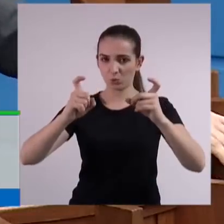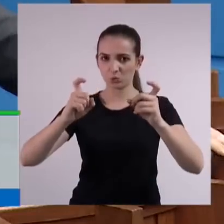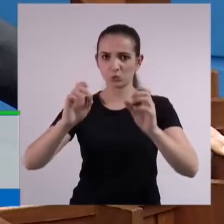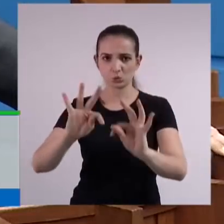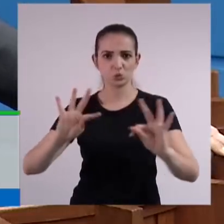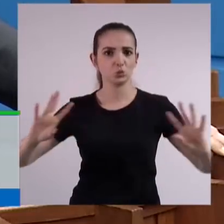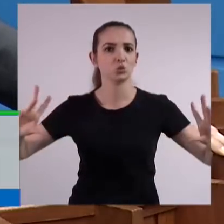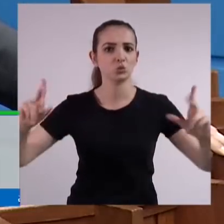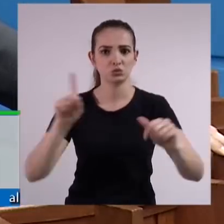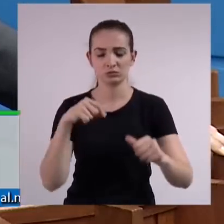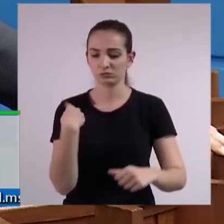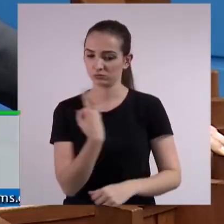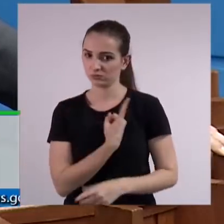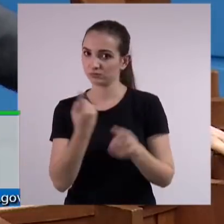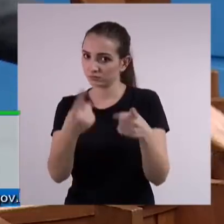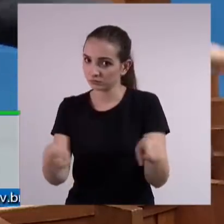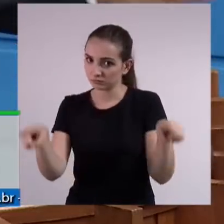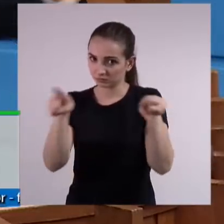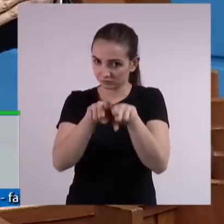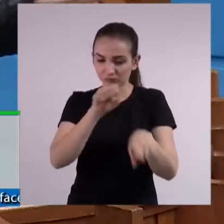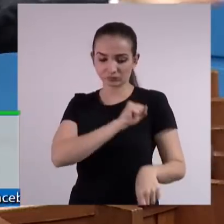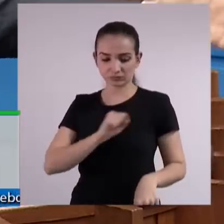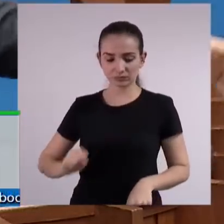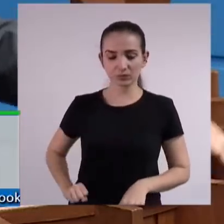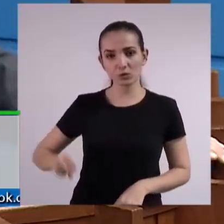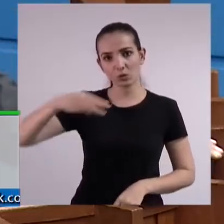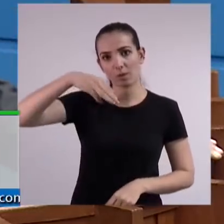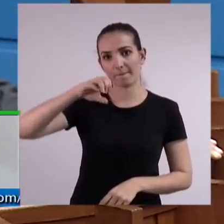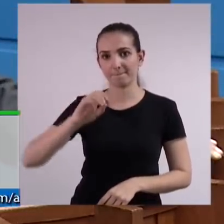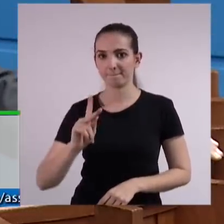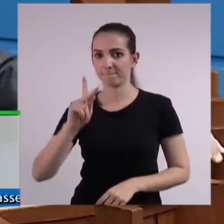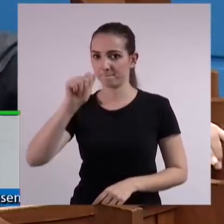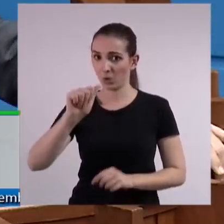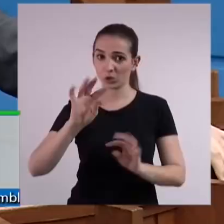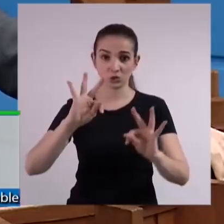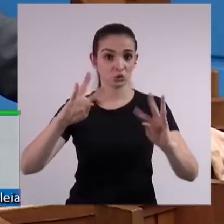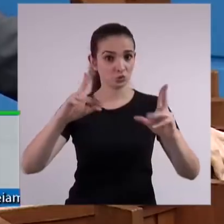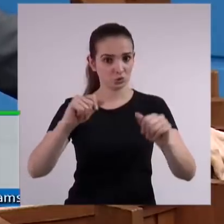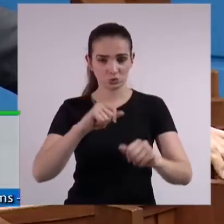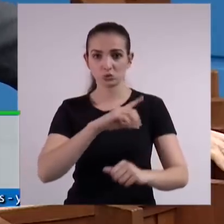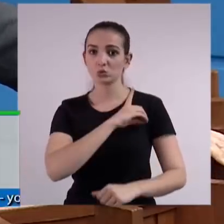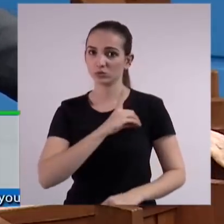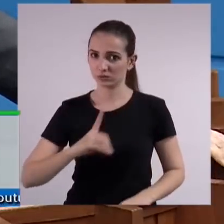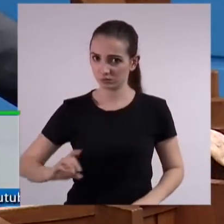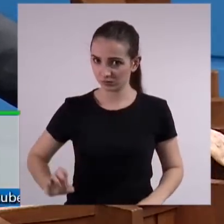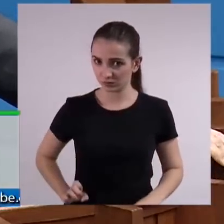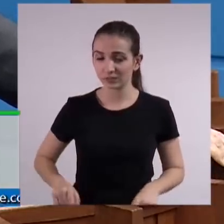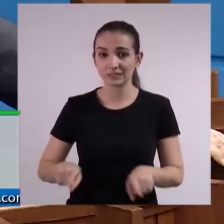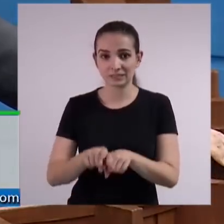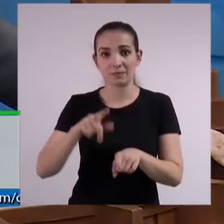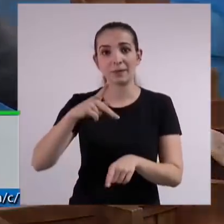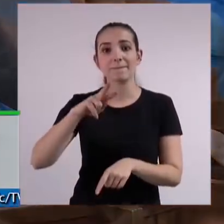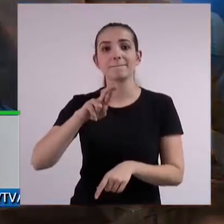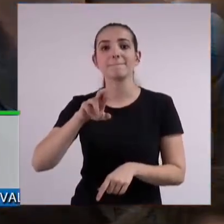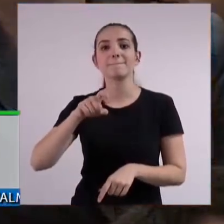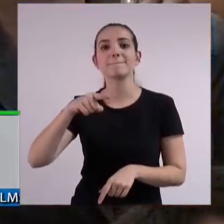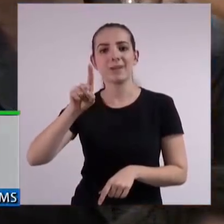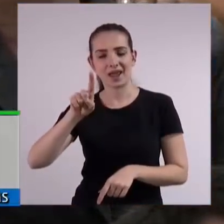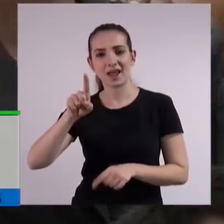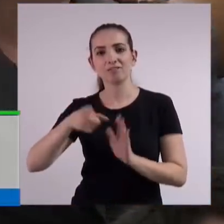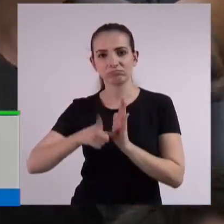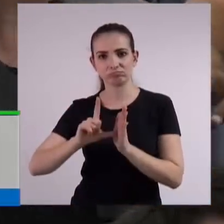nossos companheiros, com o senador Moca, com todos os deputados, com alguns pré-candidatos